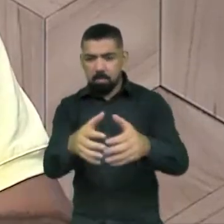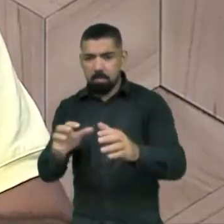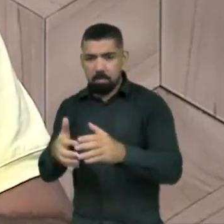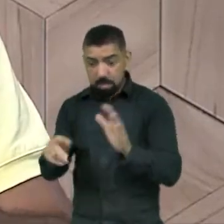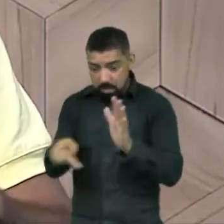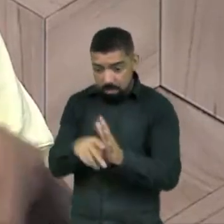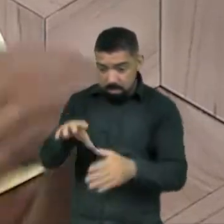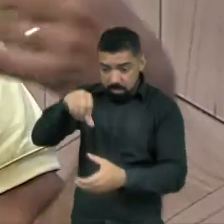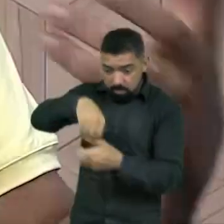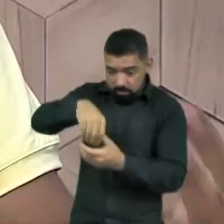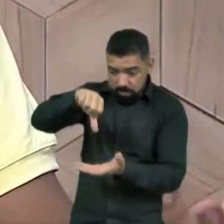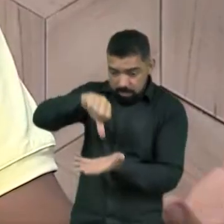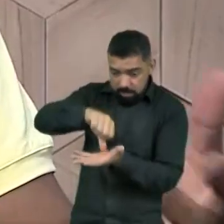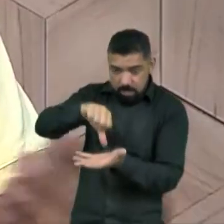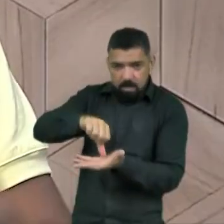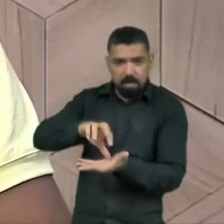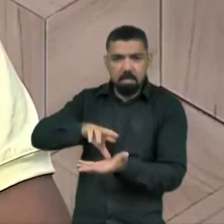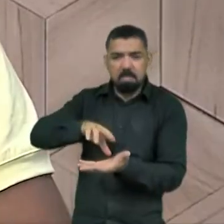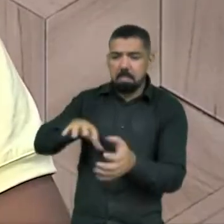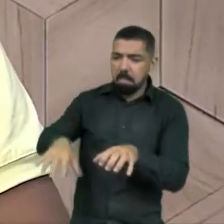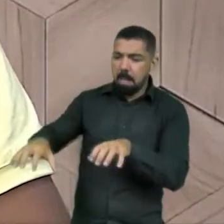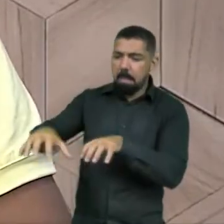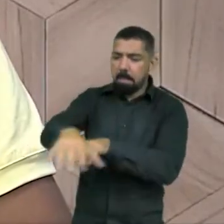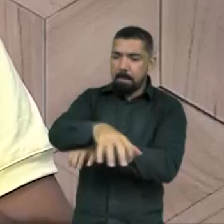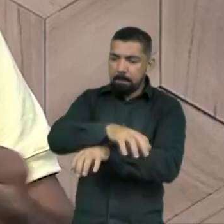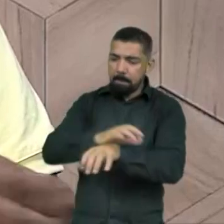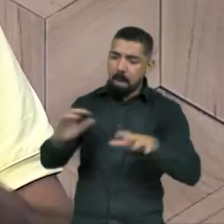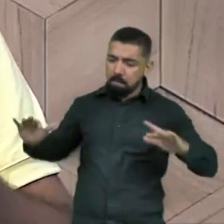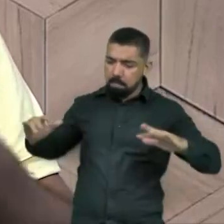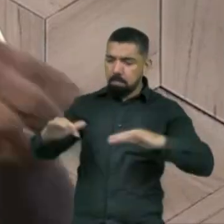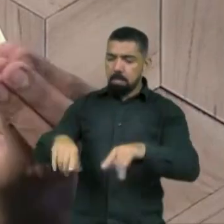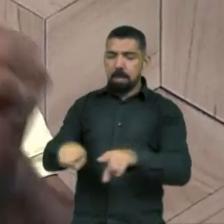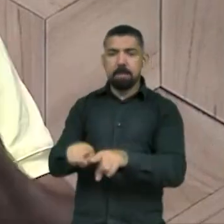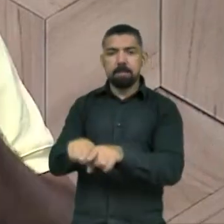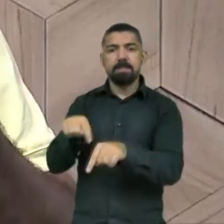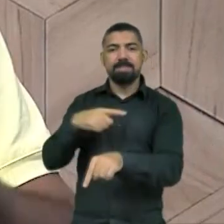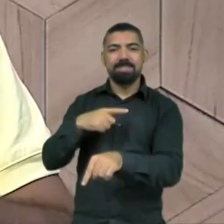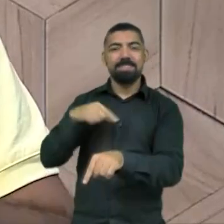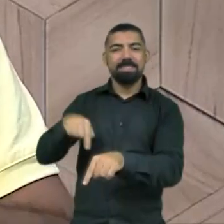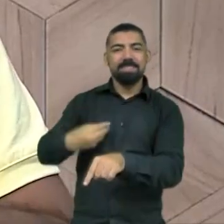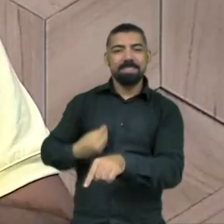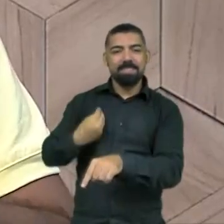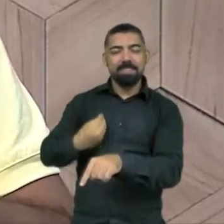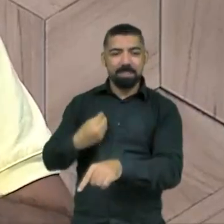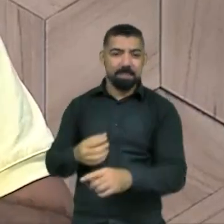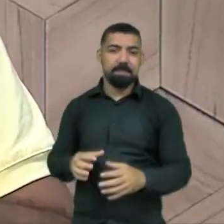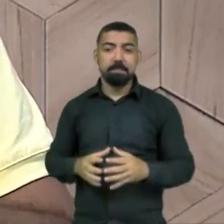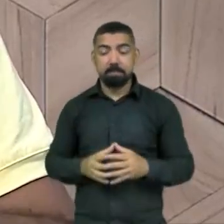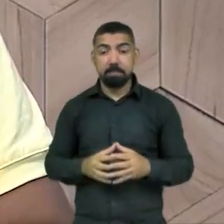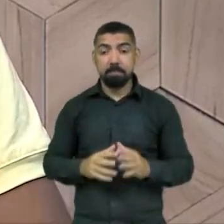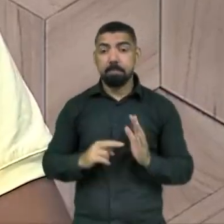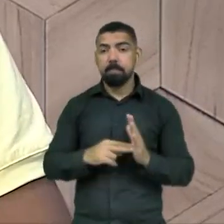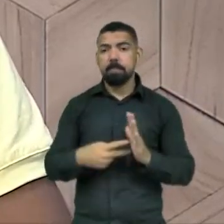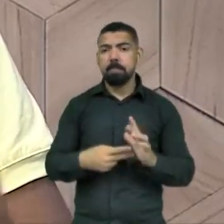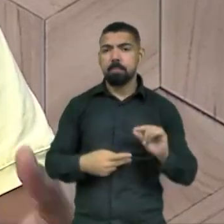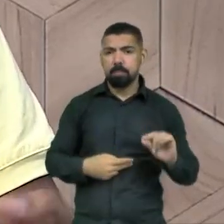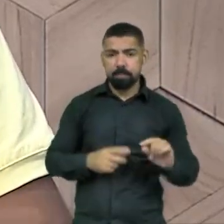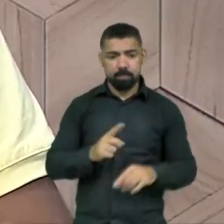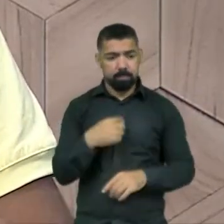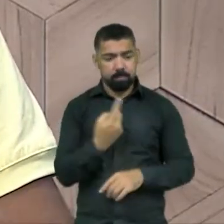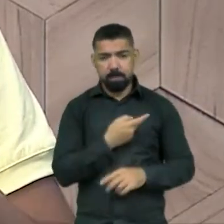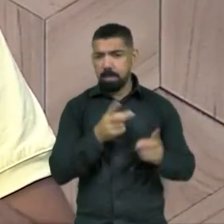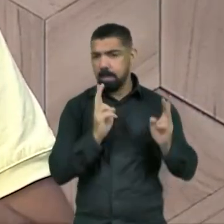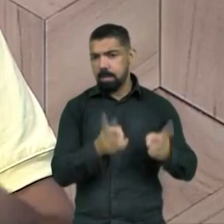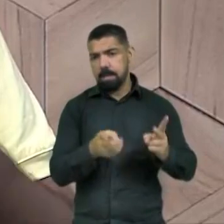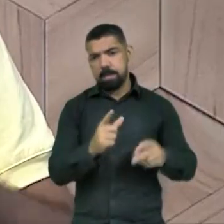da sede, mas também dos bairros mais distantes, até mesmo alguns distritos das localidades distantes da sede. Então, sempre nós temos